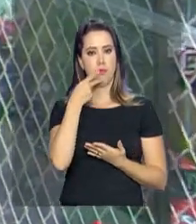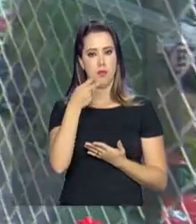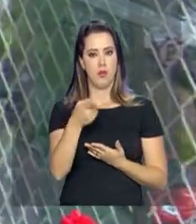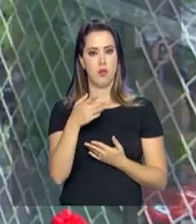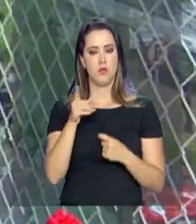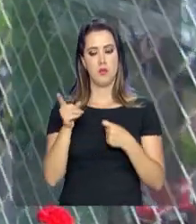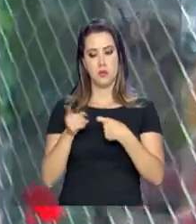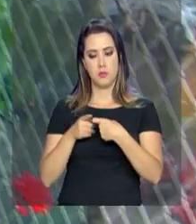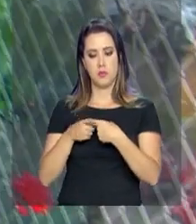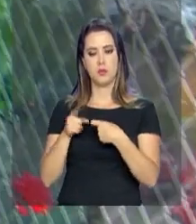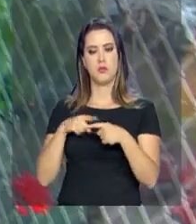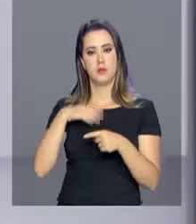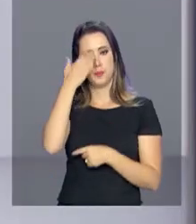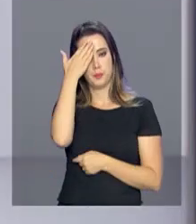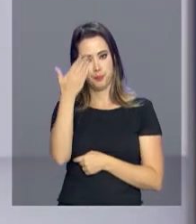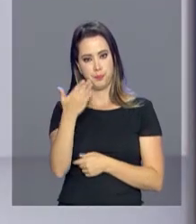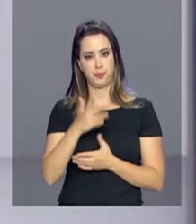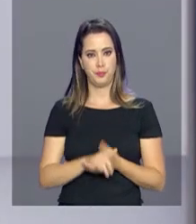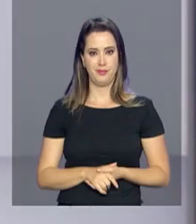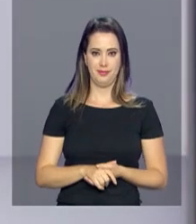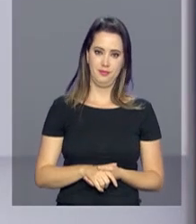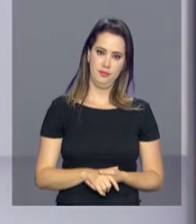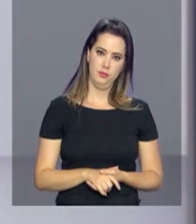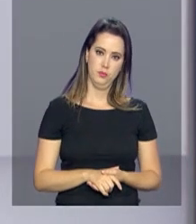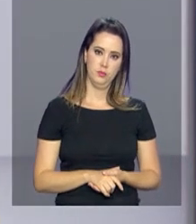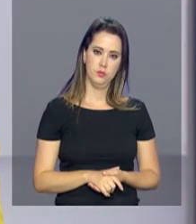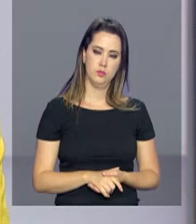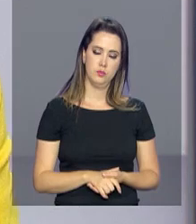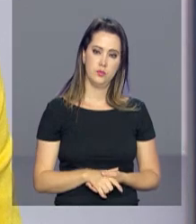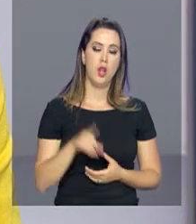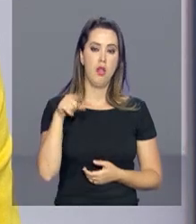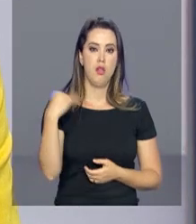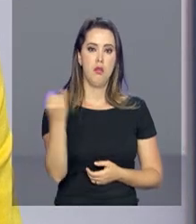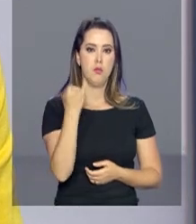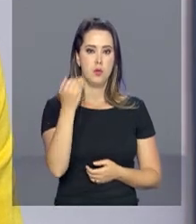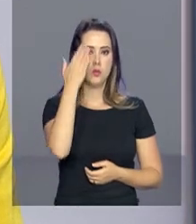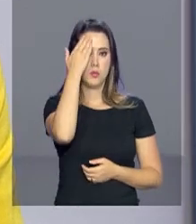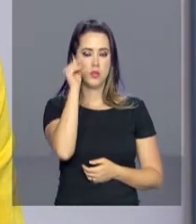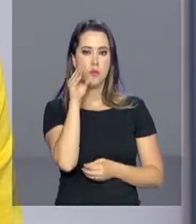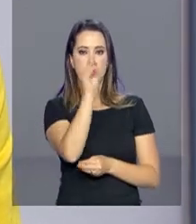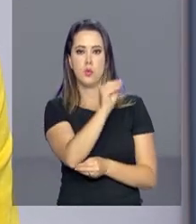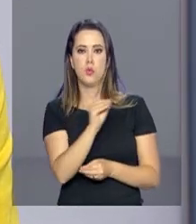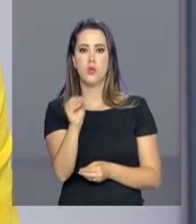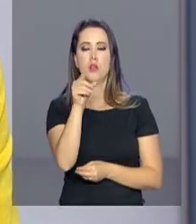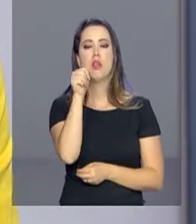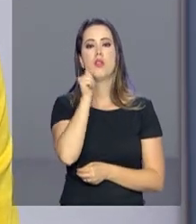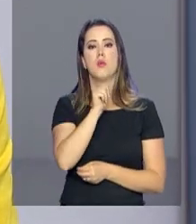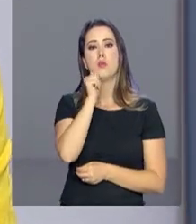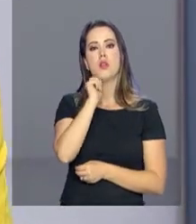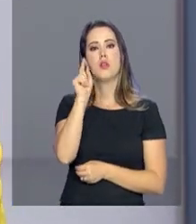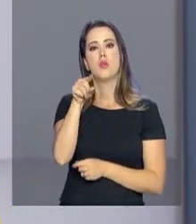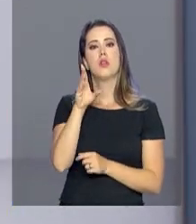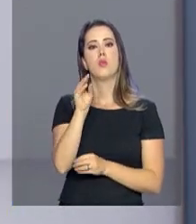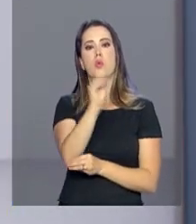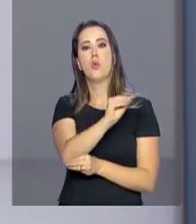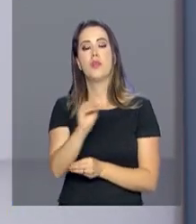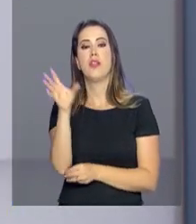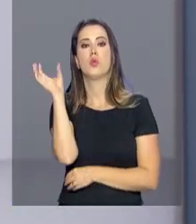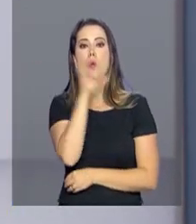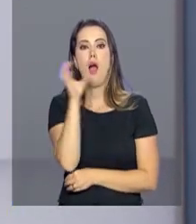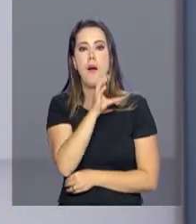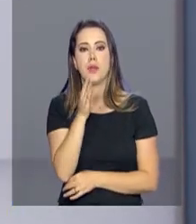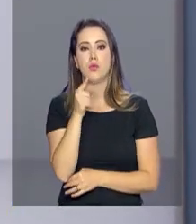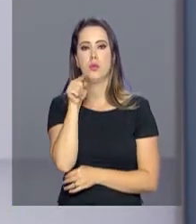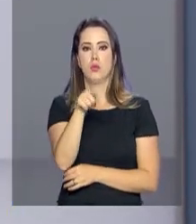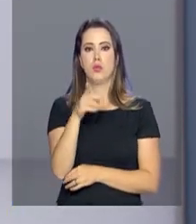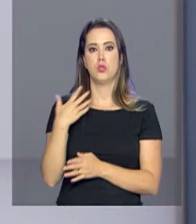médicos também em um item importante na recuperação da maria do carmo foi justamente o atendimento rápido